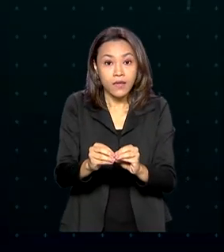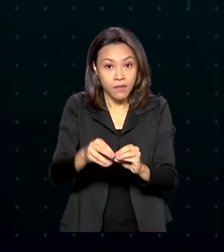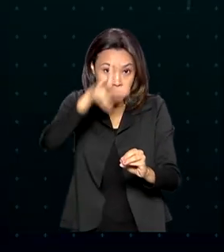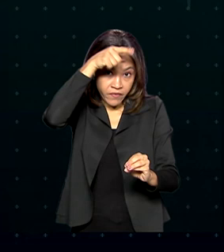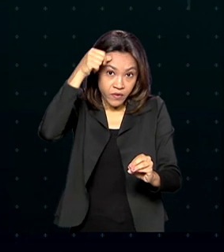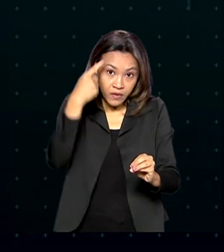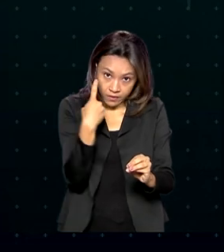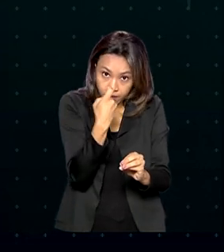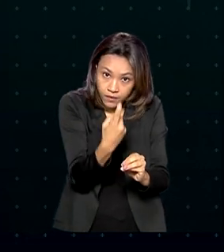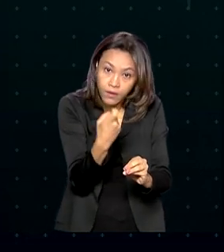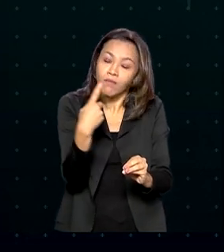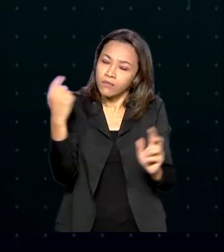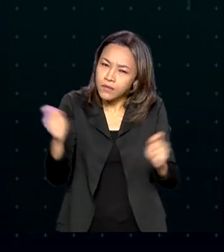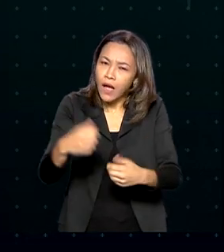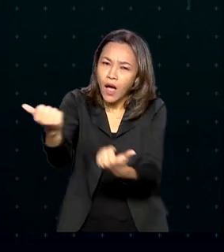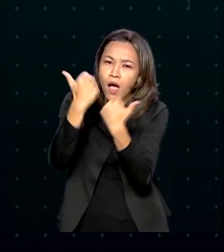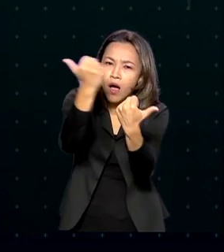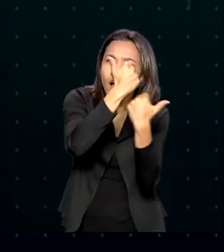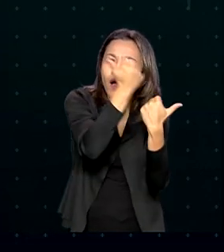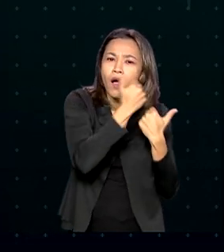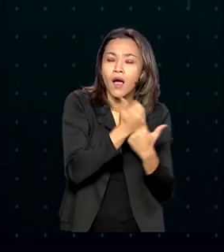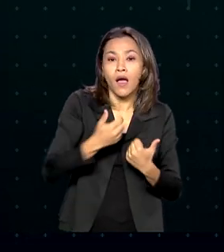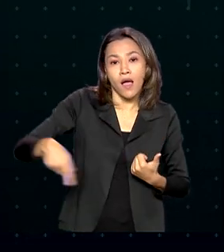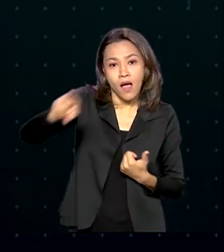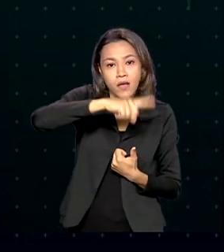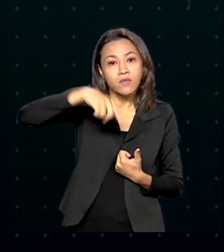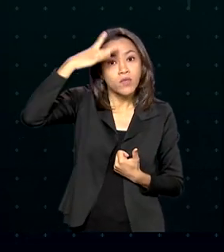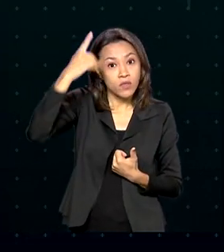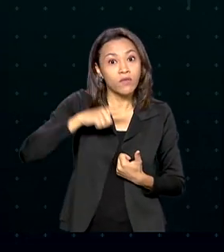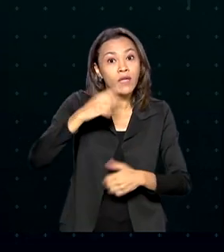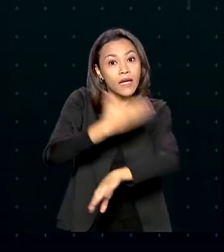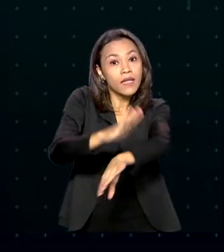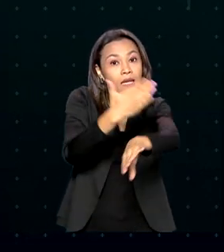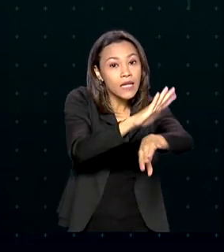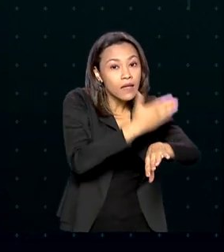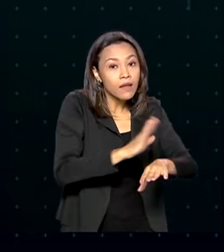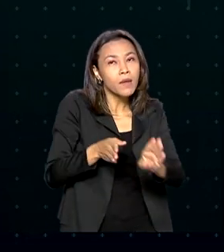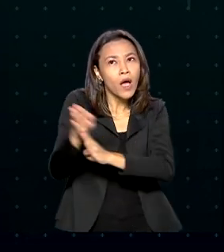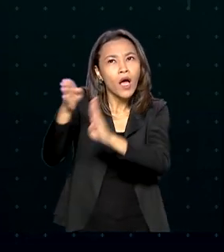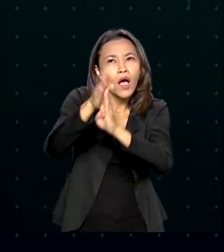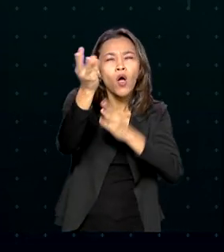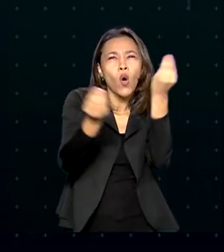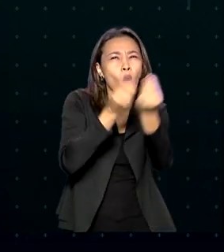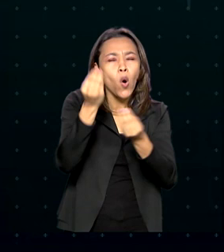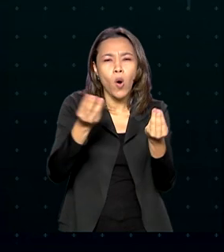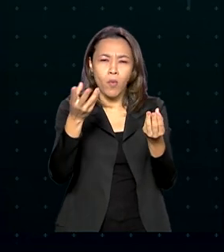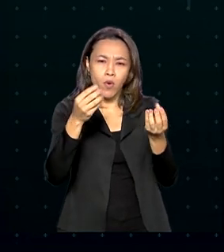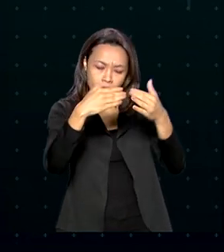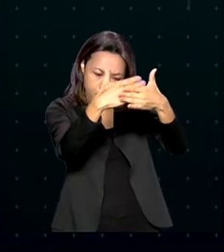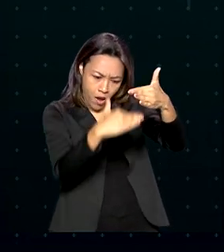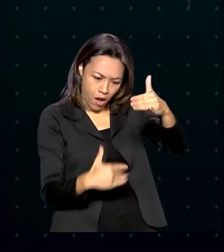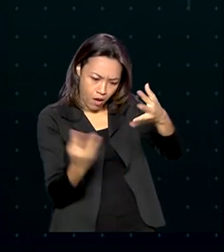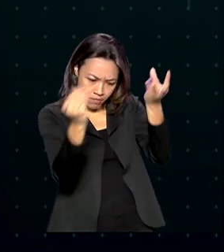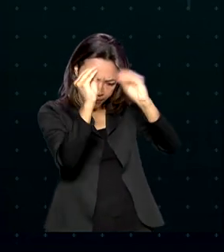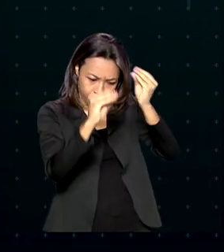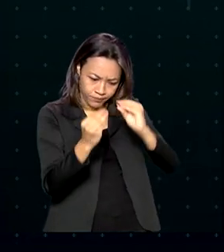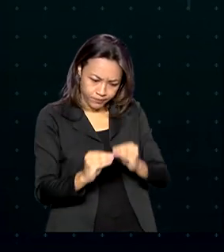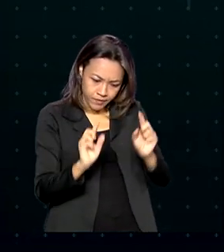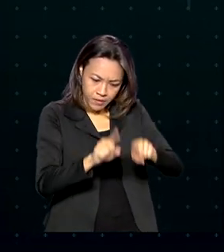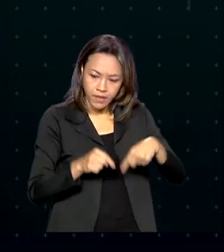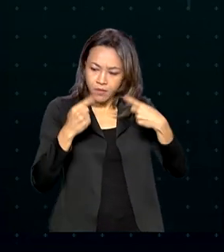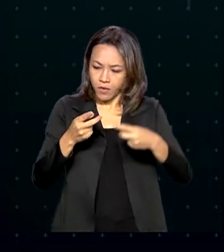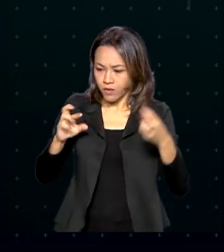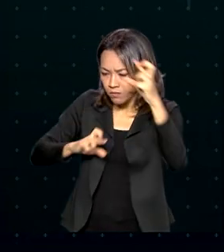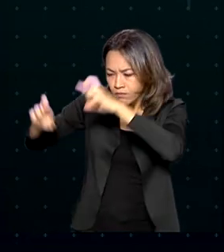ajudar. Funcionários dos municípios vão receber capacitação para coletar informações, preencher requerimentos e fazer vistorias.